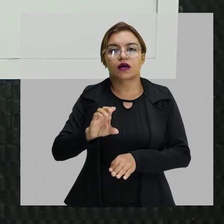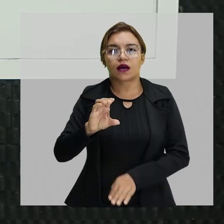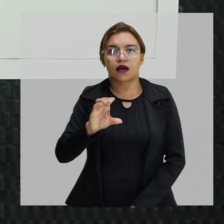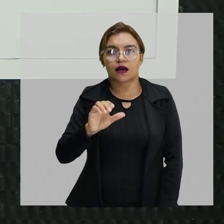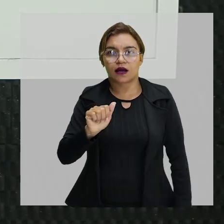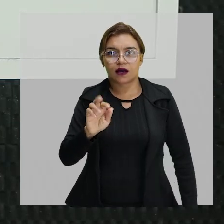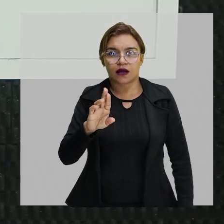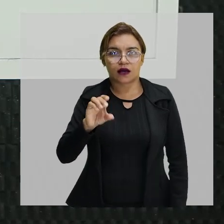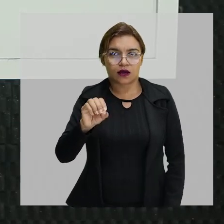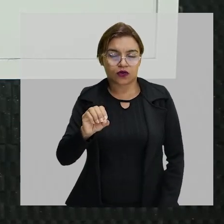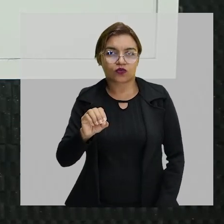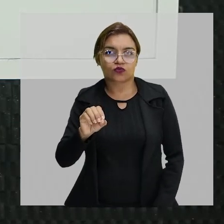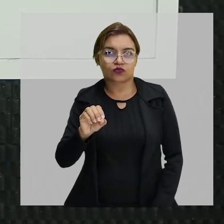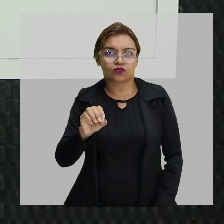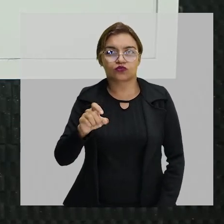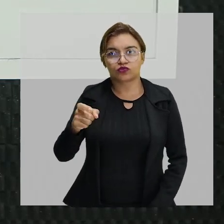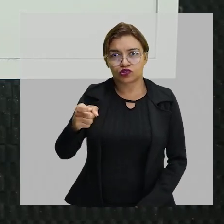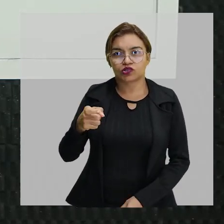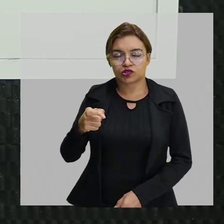y vai ser igual.